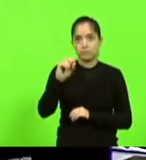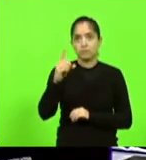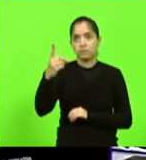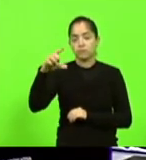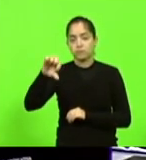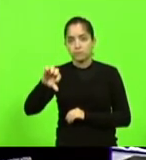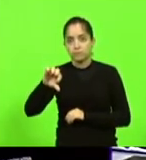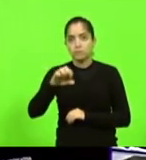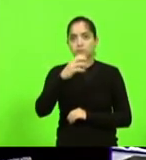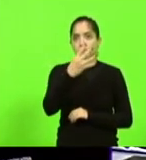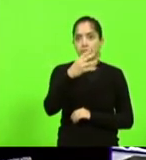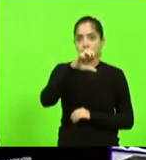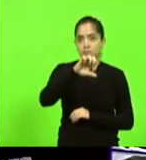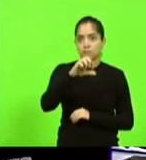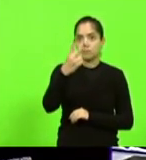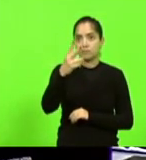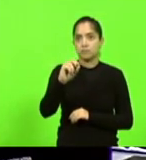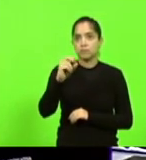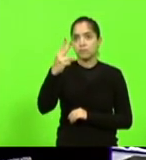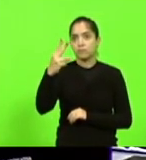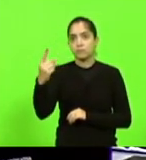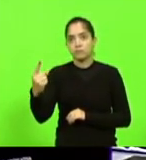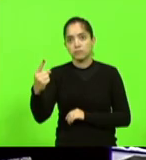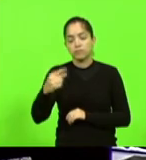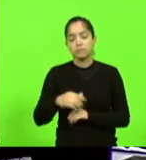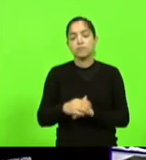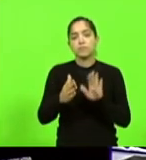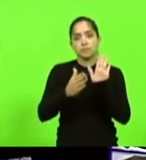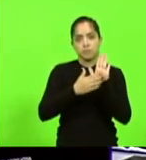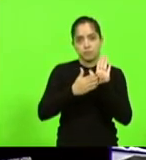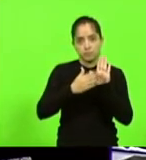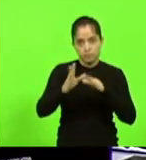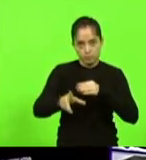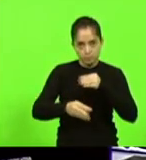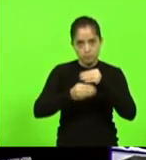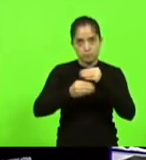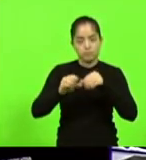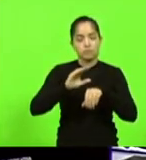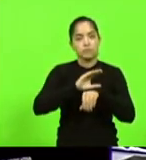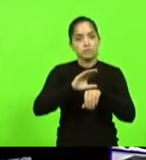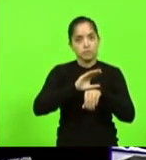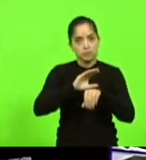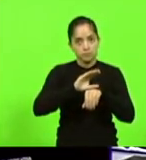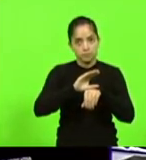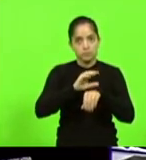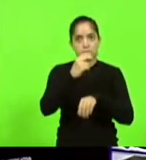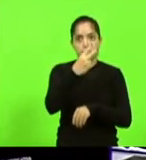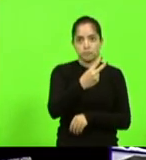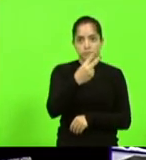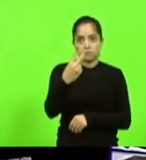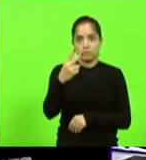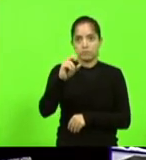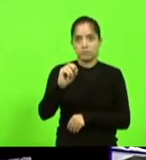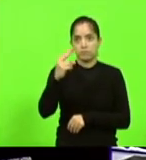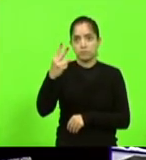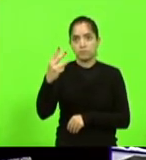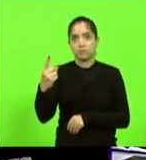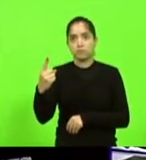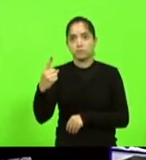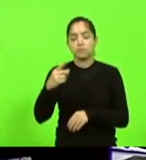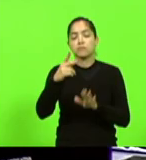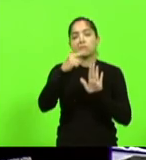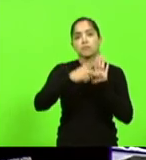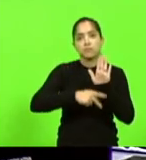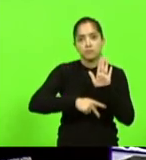e 49/2021. A proposta de emenda constitucional número 2/2021 e o projeto